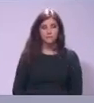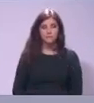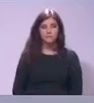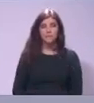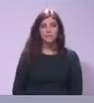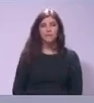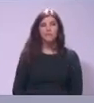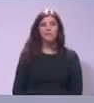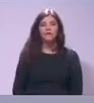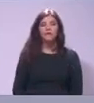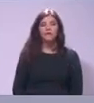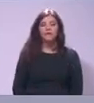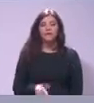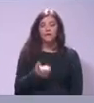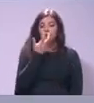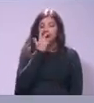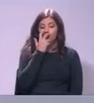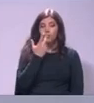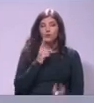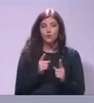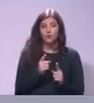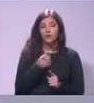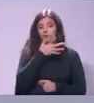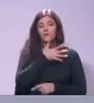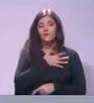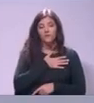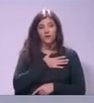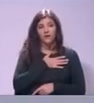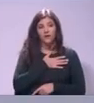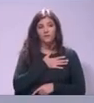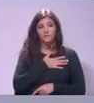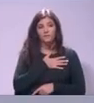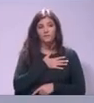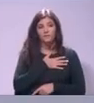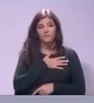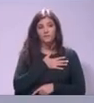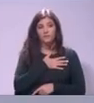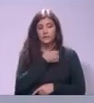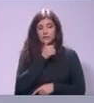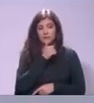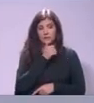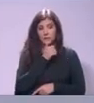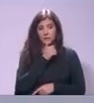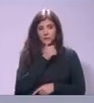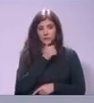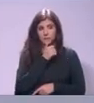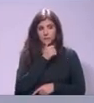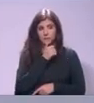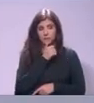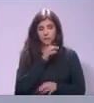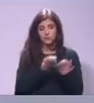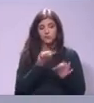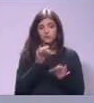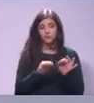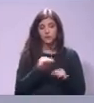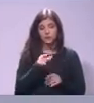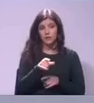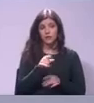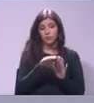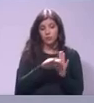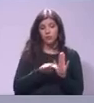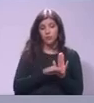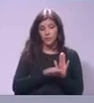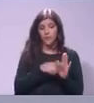o que é curioso é que o benfica fez tábua rasa desta decisão daquele tribunal que é um polígrafo e